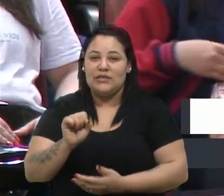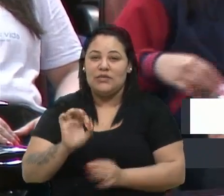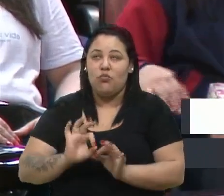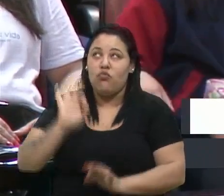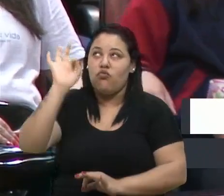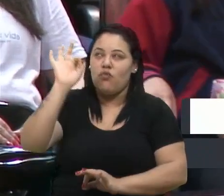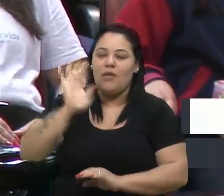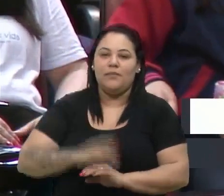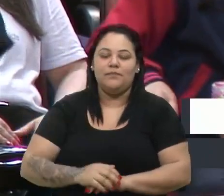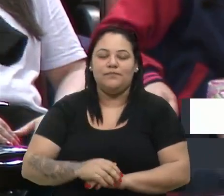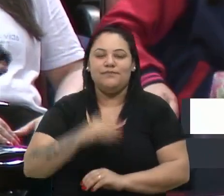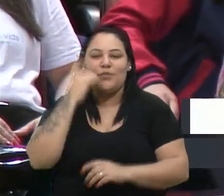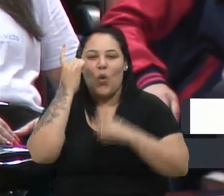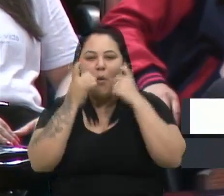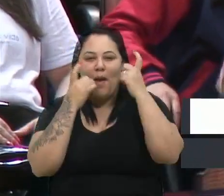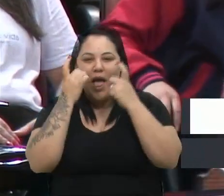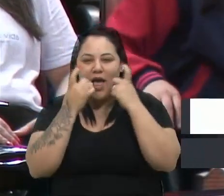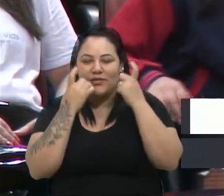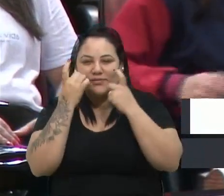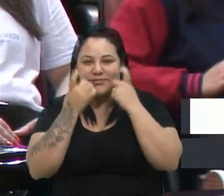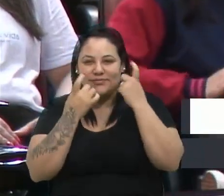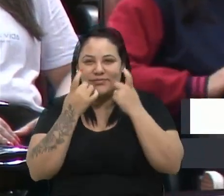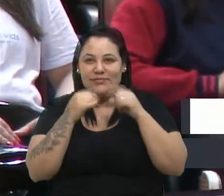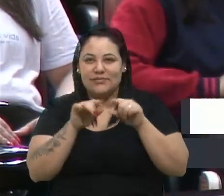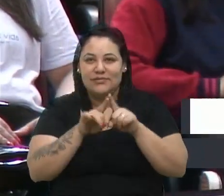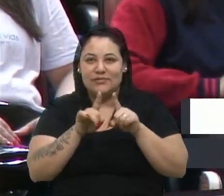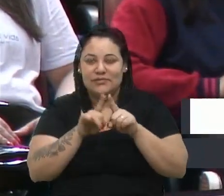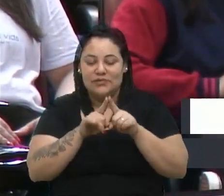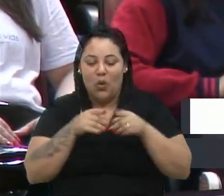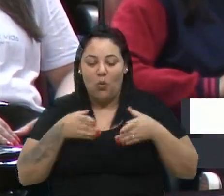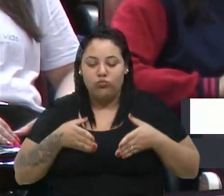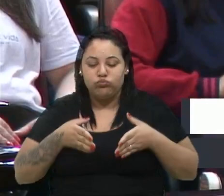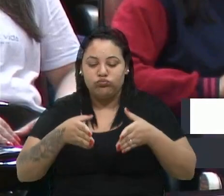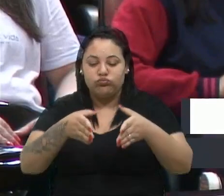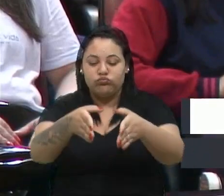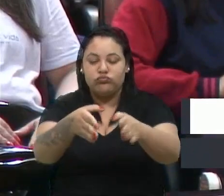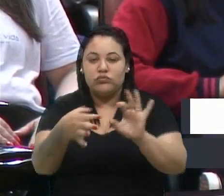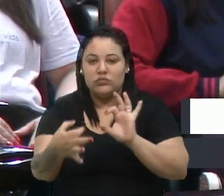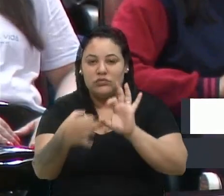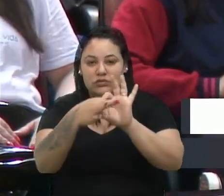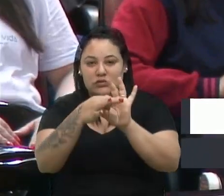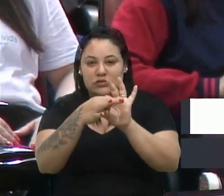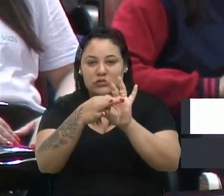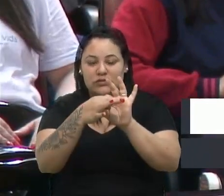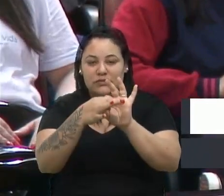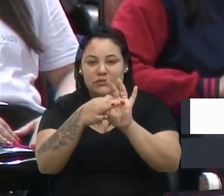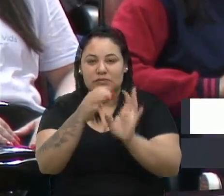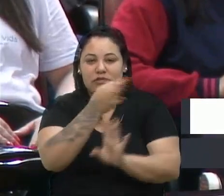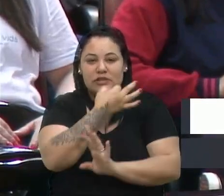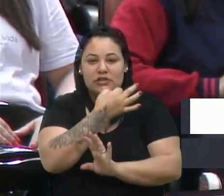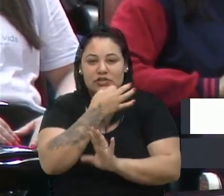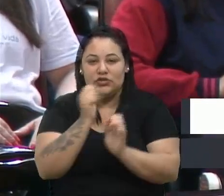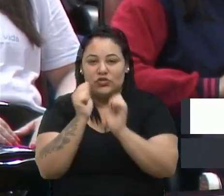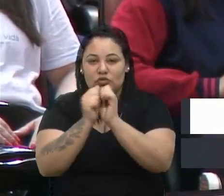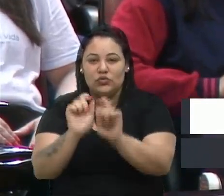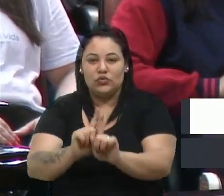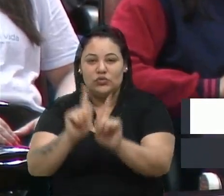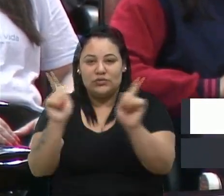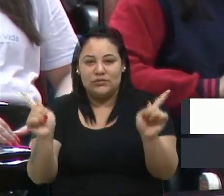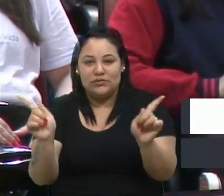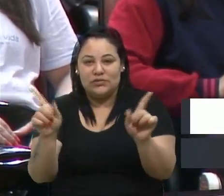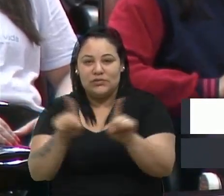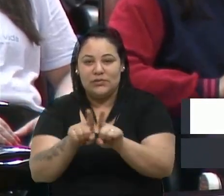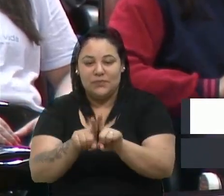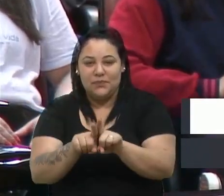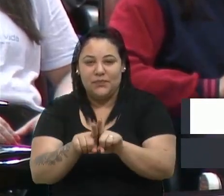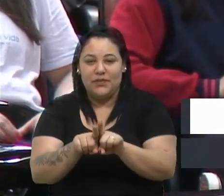né? Preocupado com o traçado dessa via que vai ligar Caxias e Gramado. O pessoal de Gramado